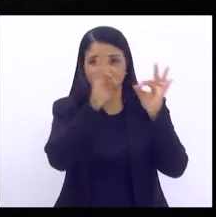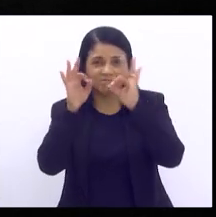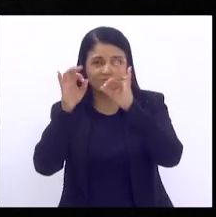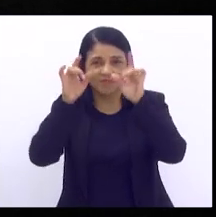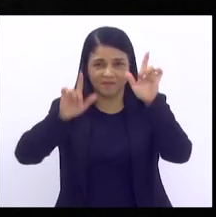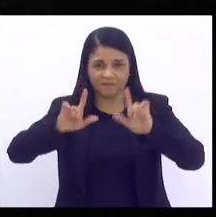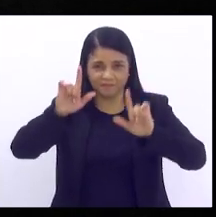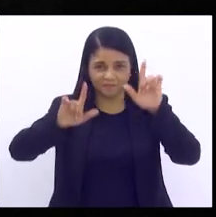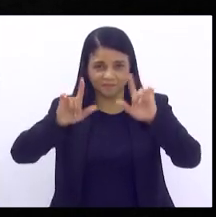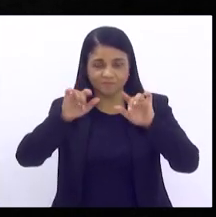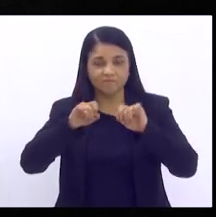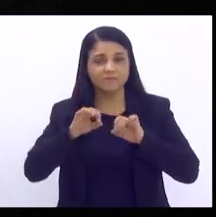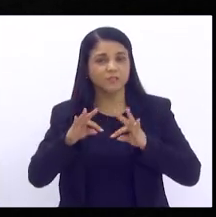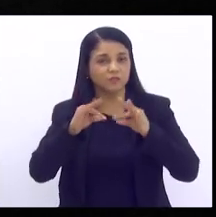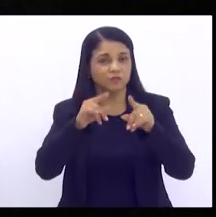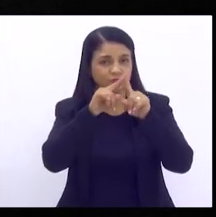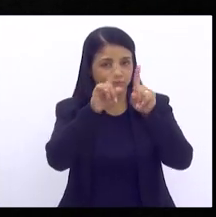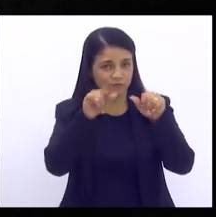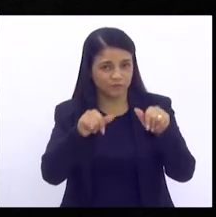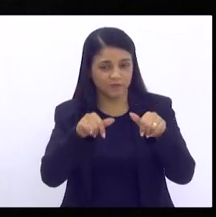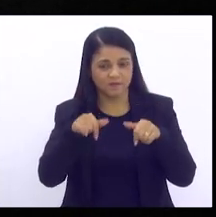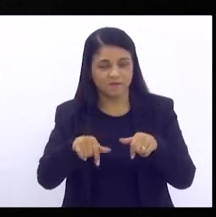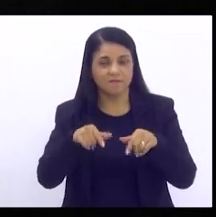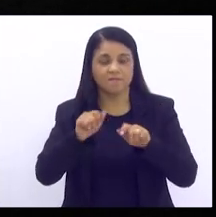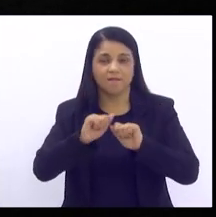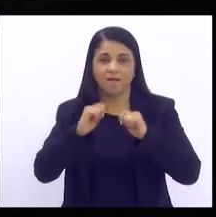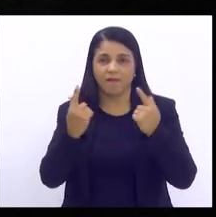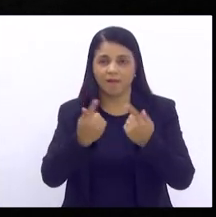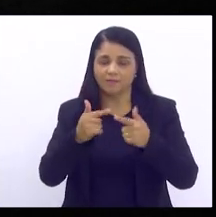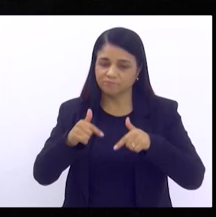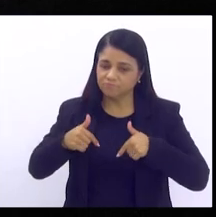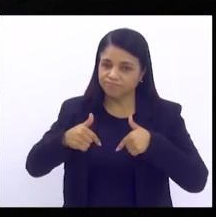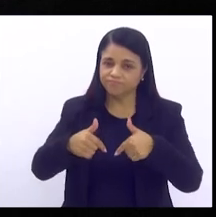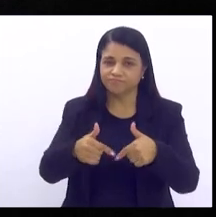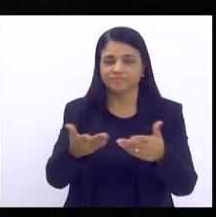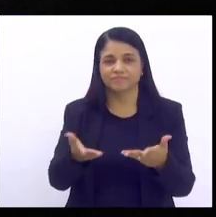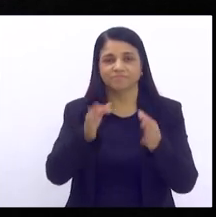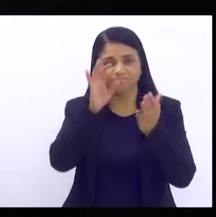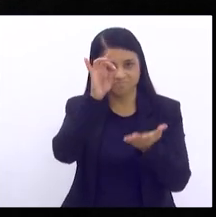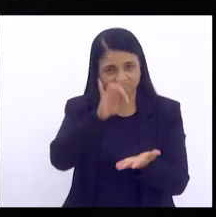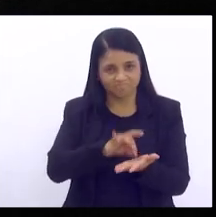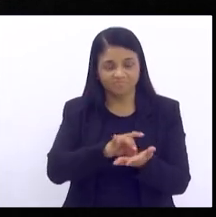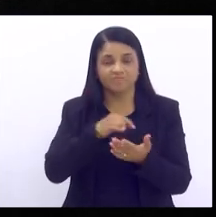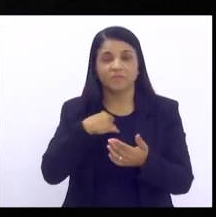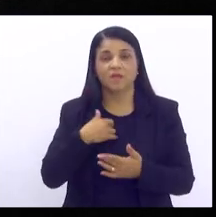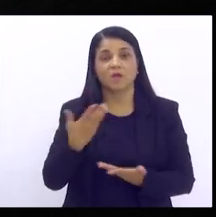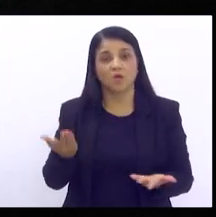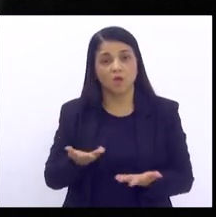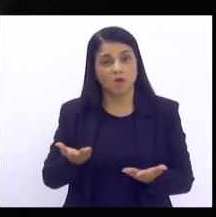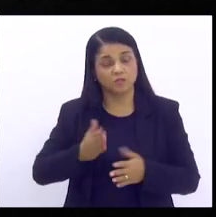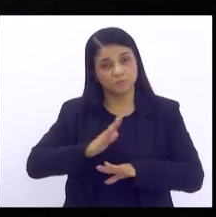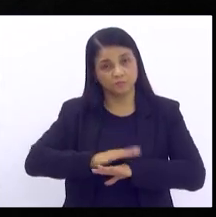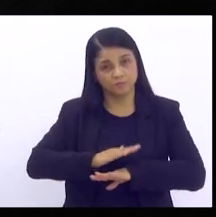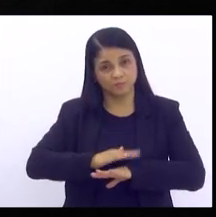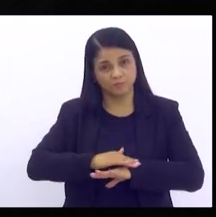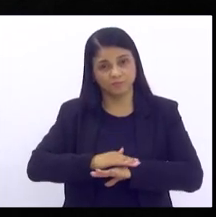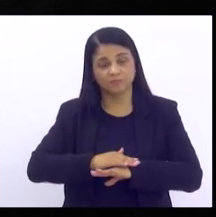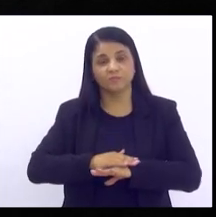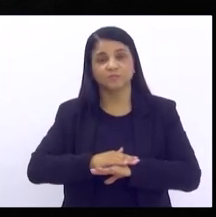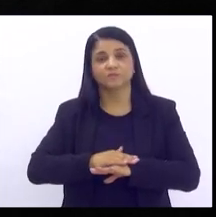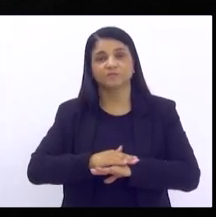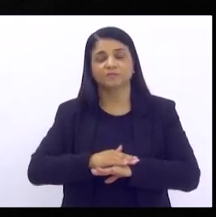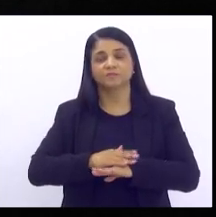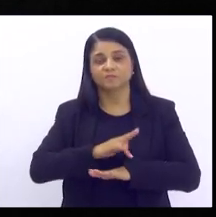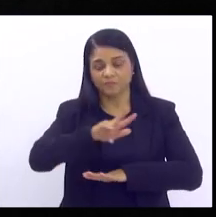e todos os funcionários que, de fato, fazem com que essa casa funcione de fato. Meu motivo, presidente Valdo Ceasa, de subir hoje